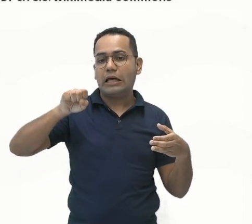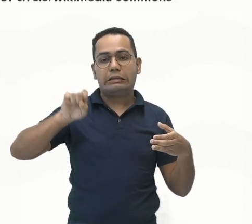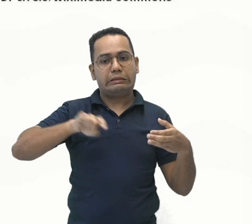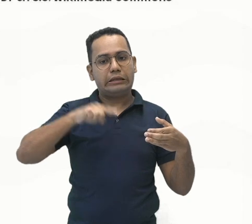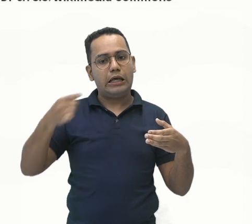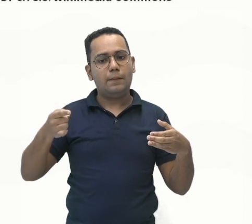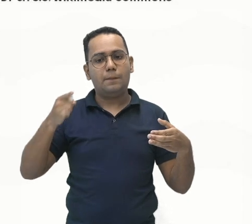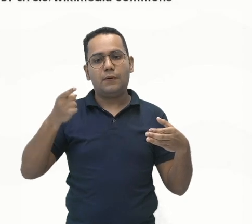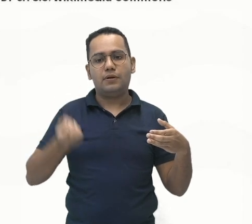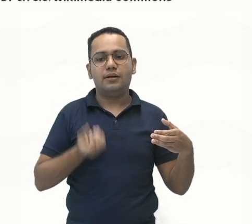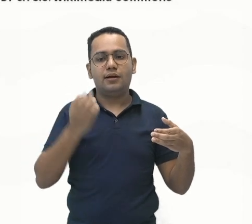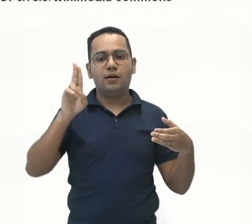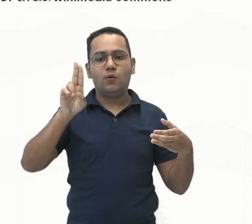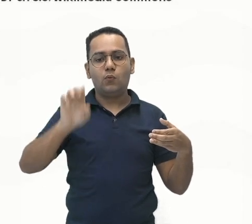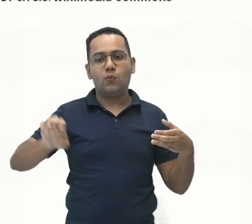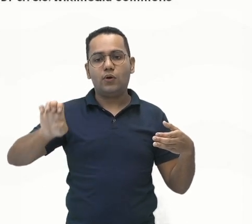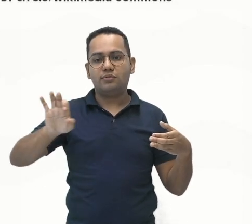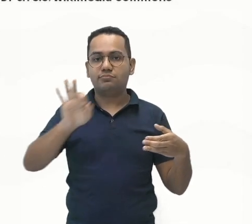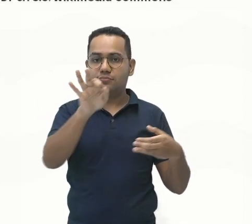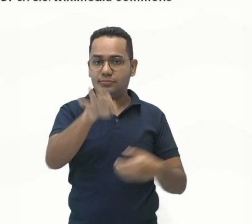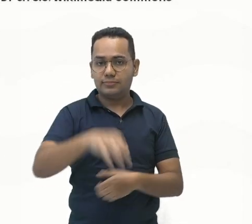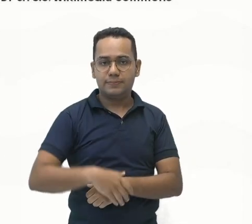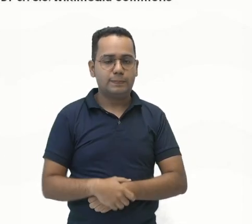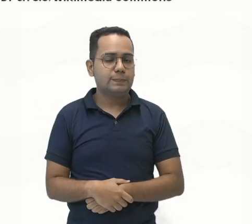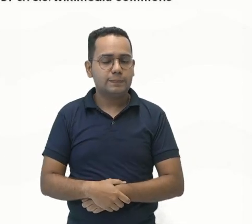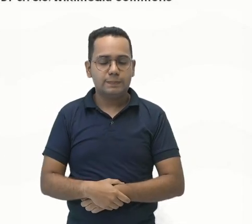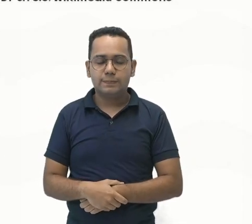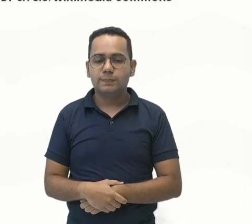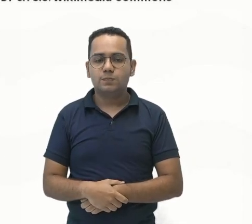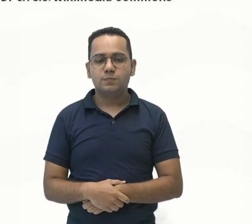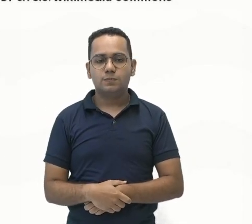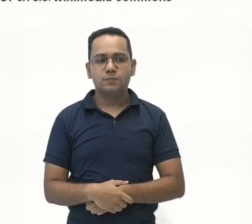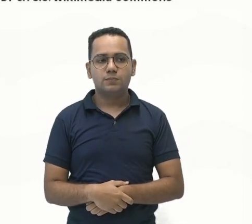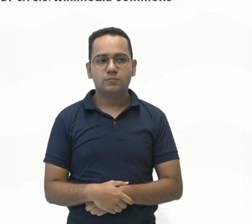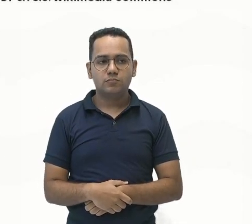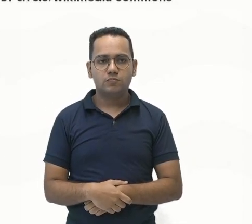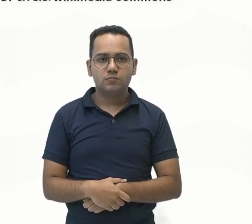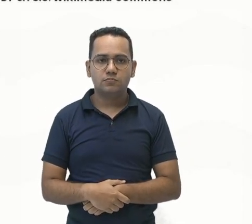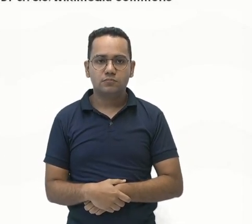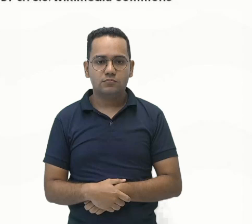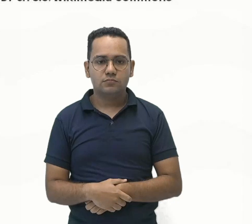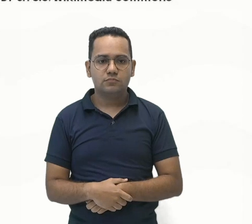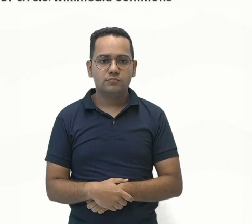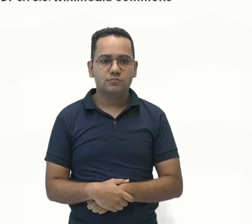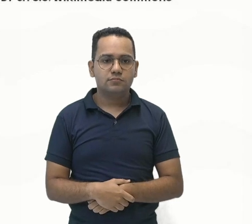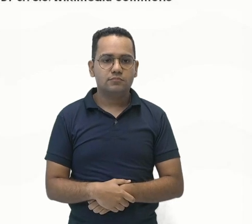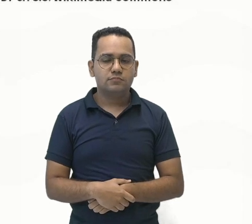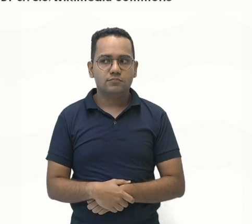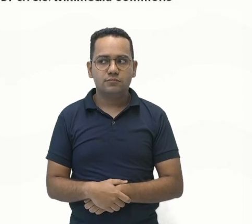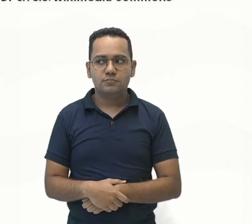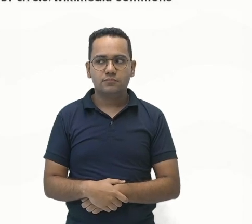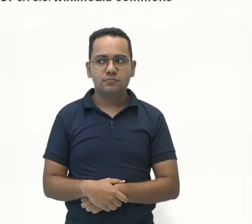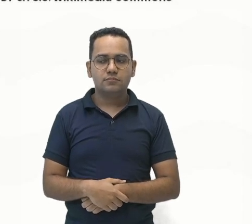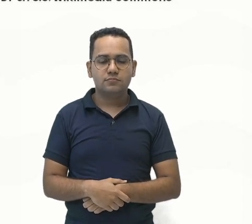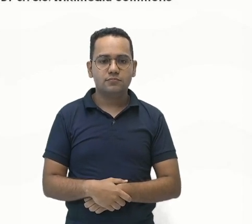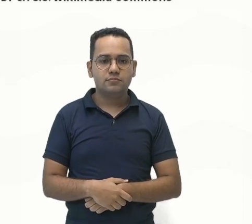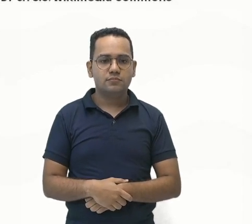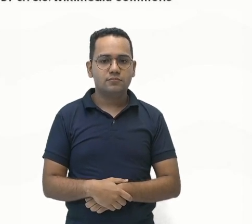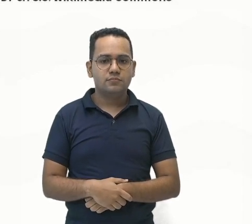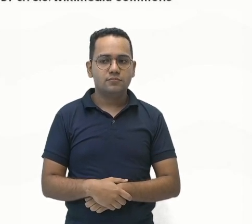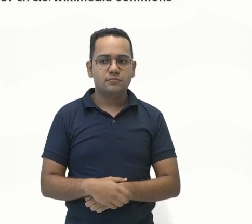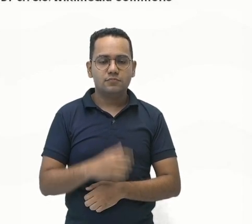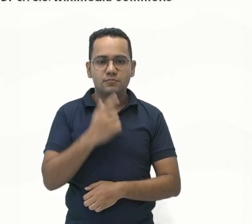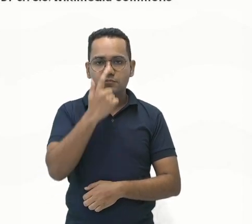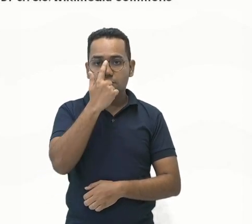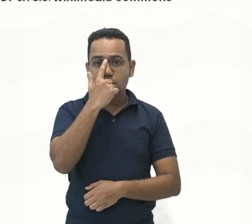É a partir dele que vai surgir a União Europeia, conforme a gente vai ver em outro momento, certo? Bem,